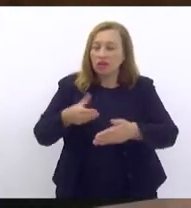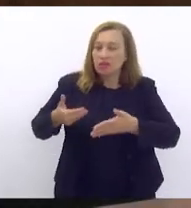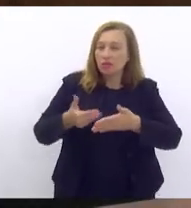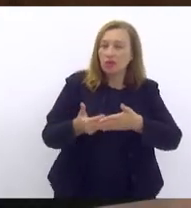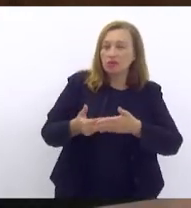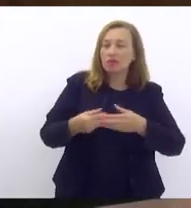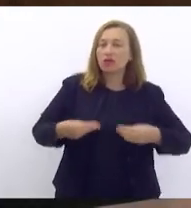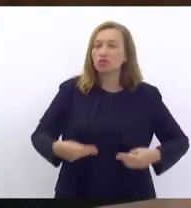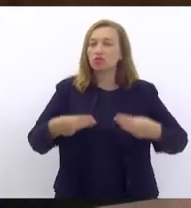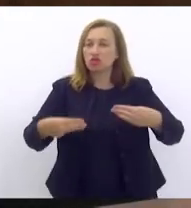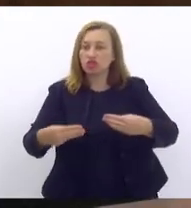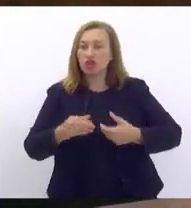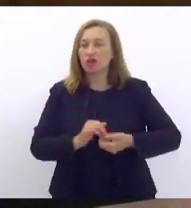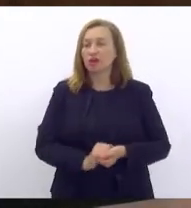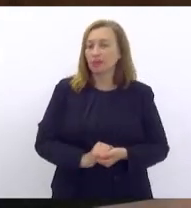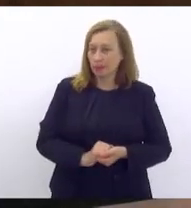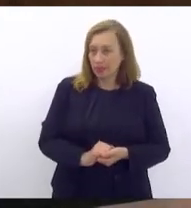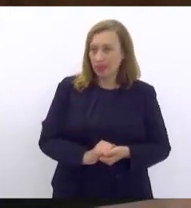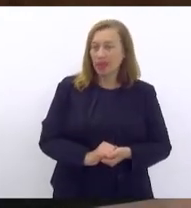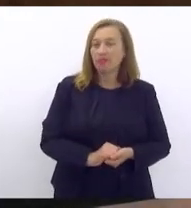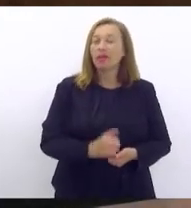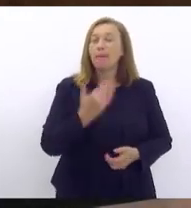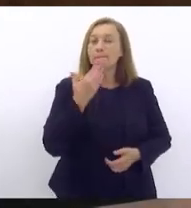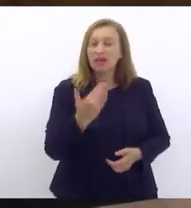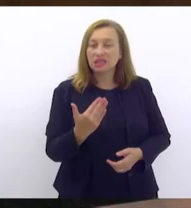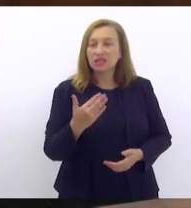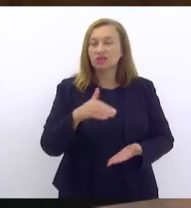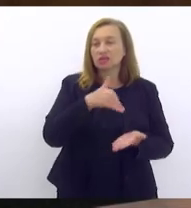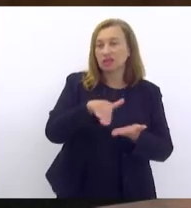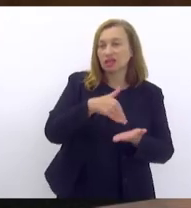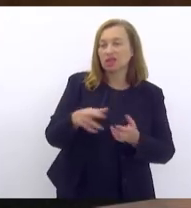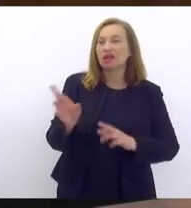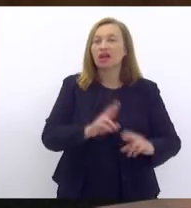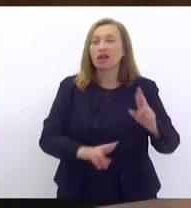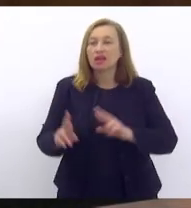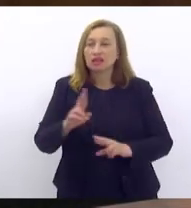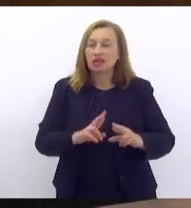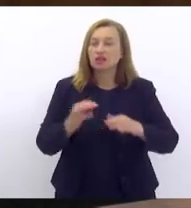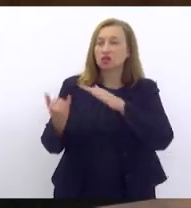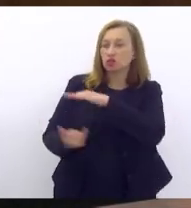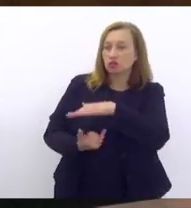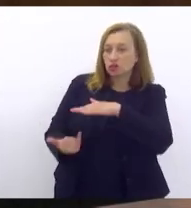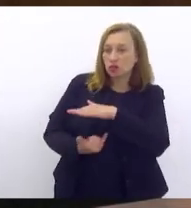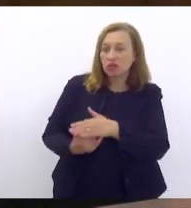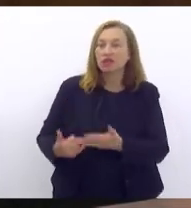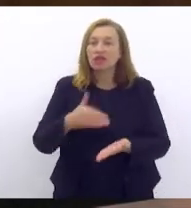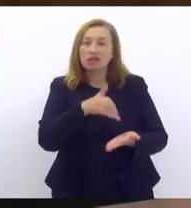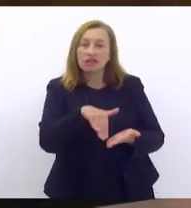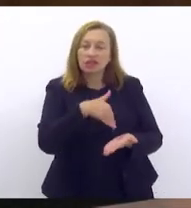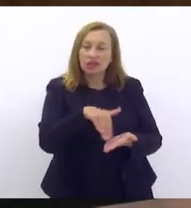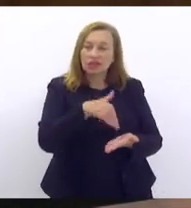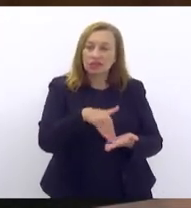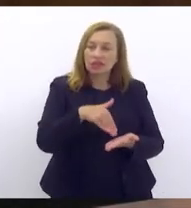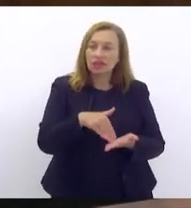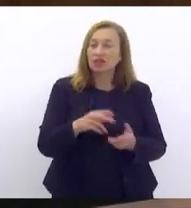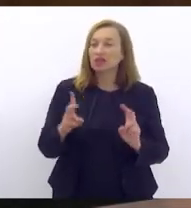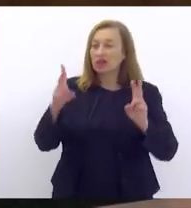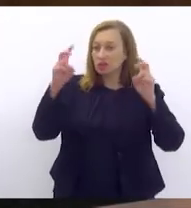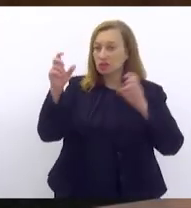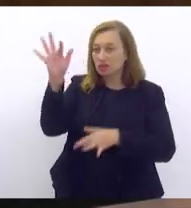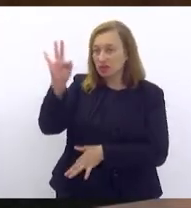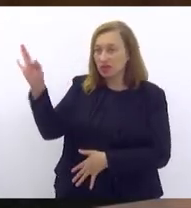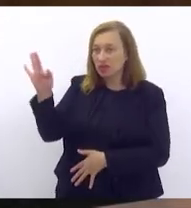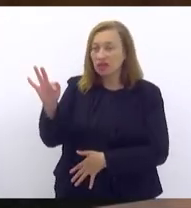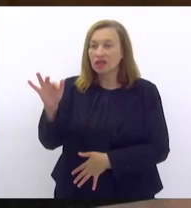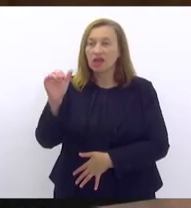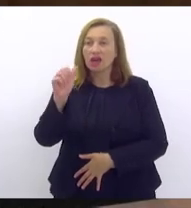ministérios. E, a pedido do secretário de Relações Institucionais, da Secretaria de Assuntos Federativos, André